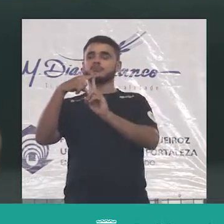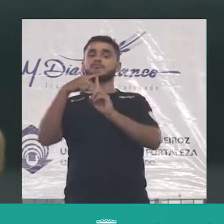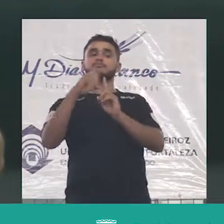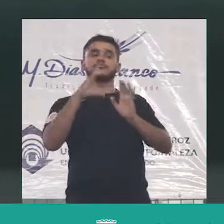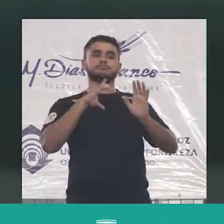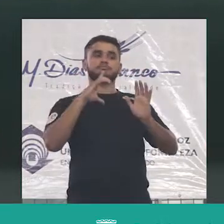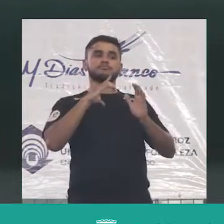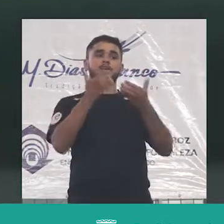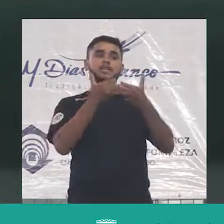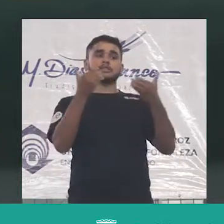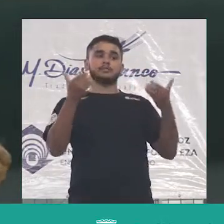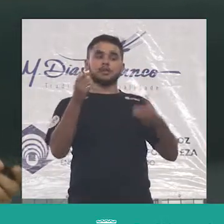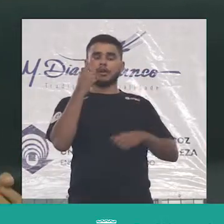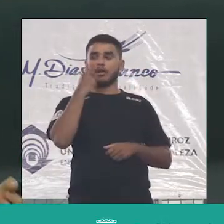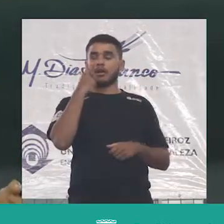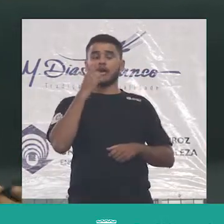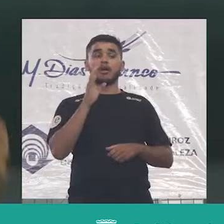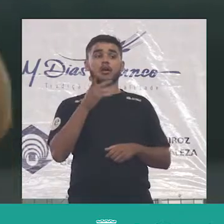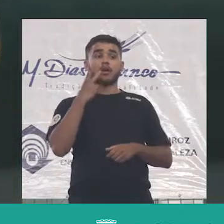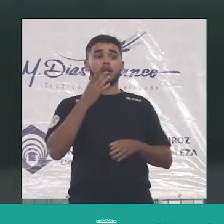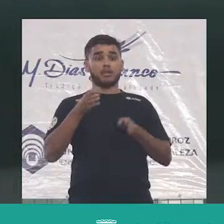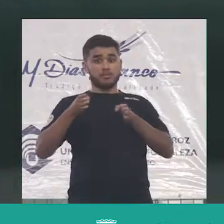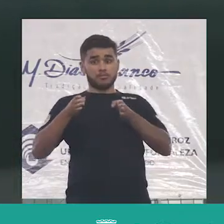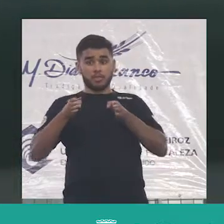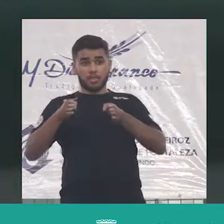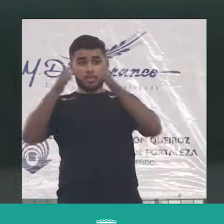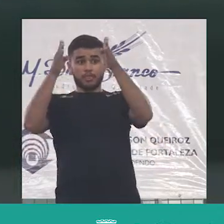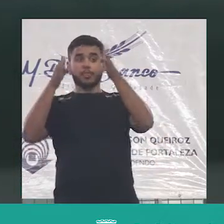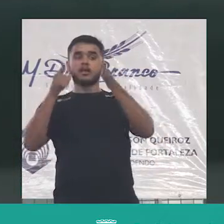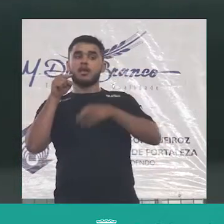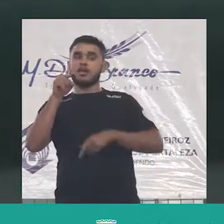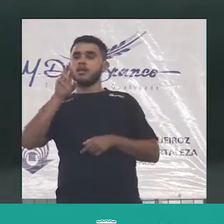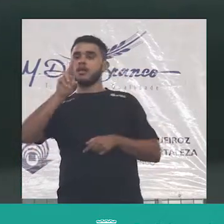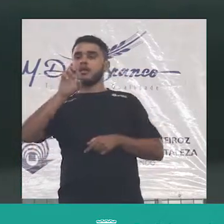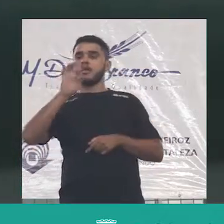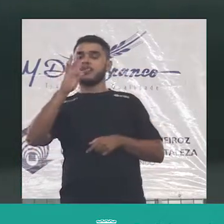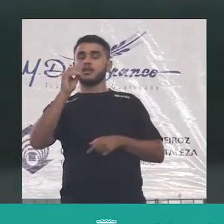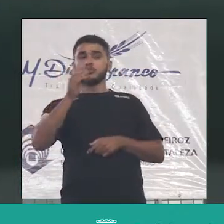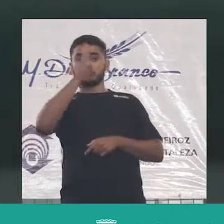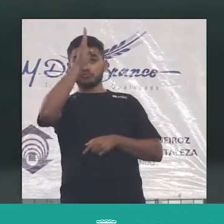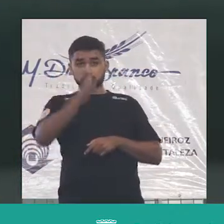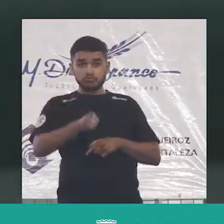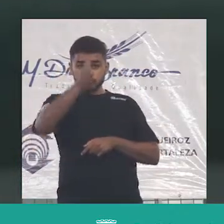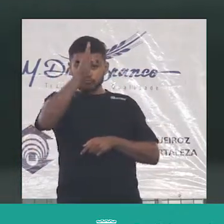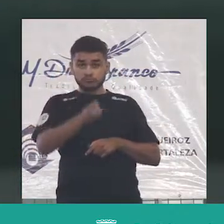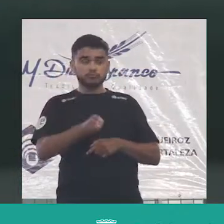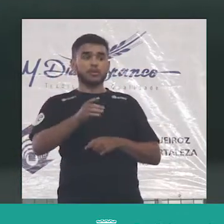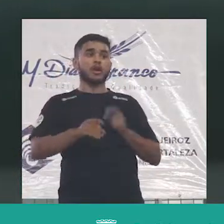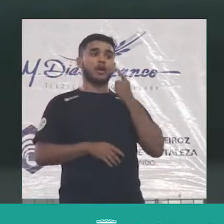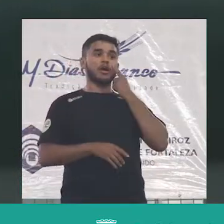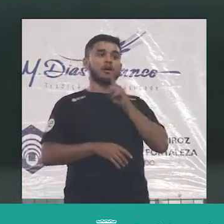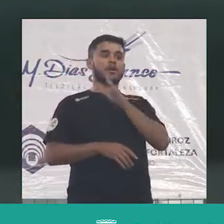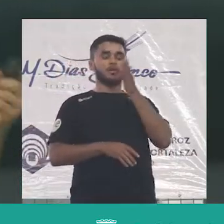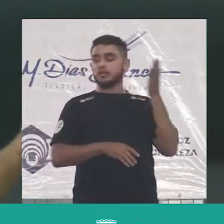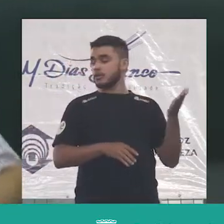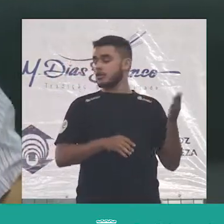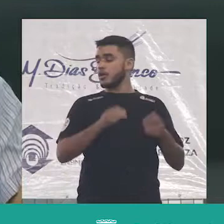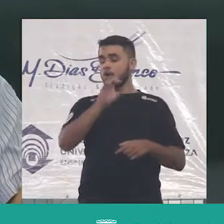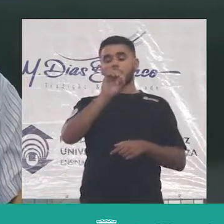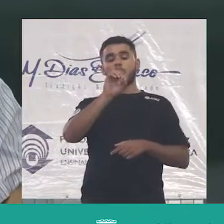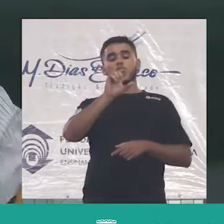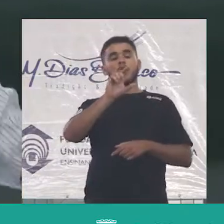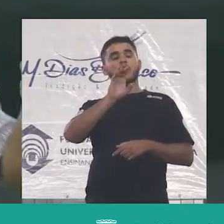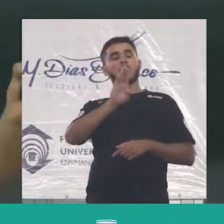posso fazer também no prisma. Eu vou ter o prisma reto, quando essas laterais estiverem na vertical, e eu vou ter o prisma